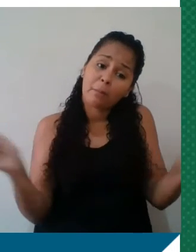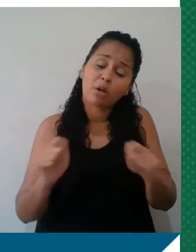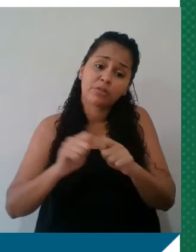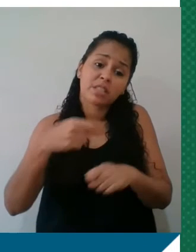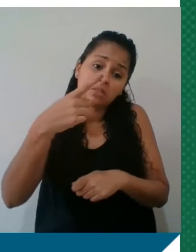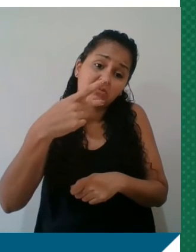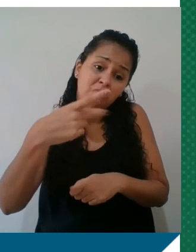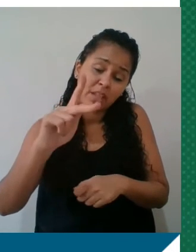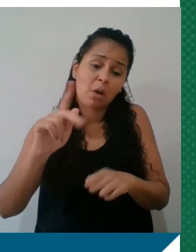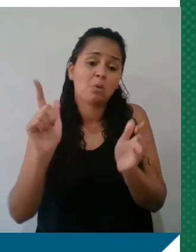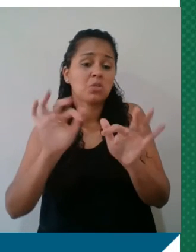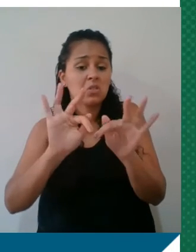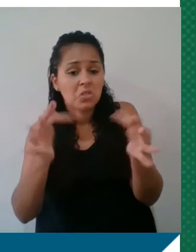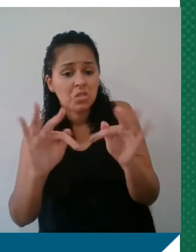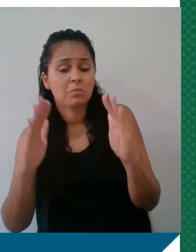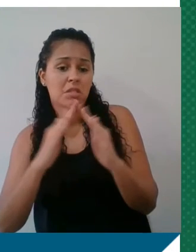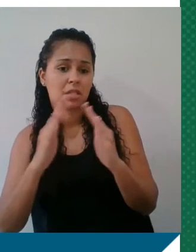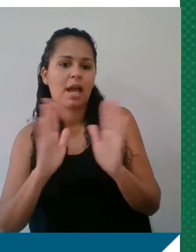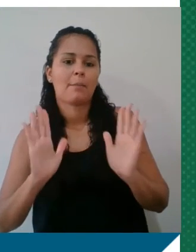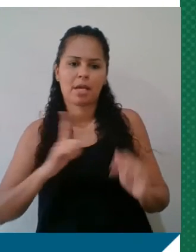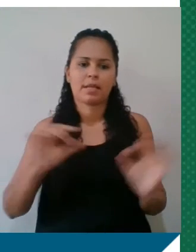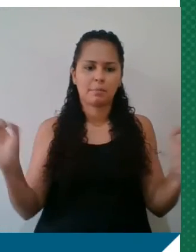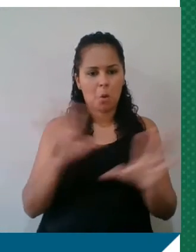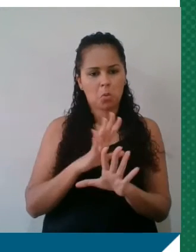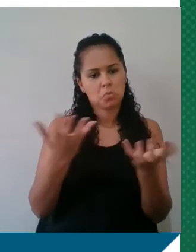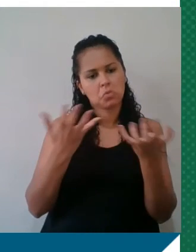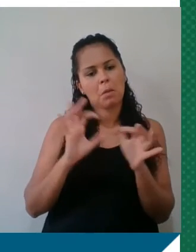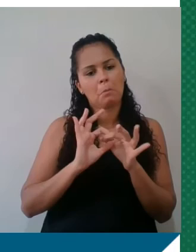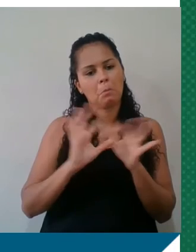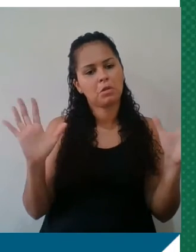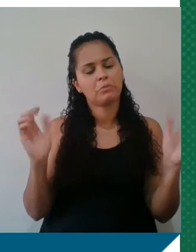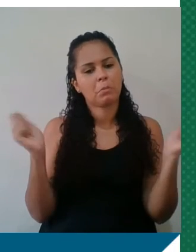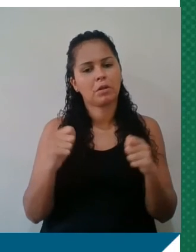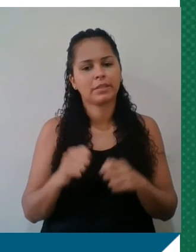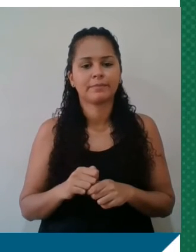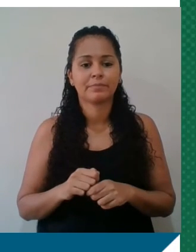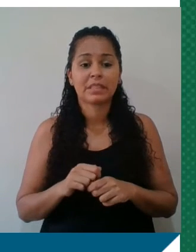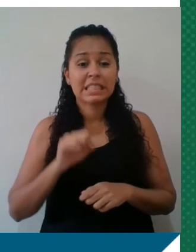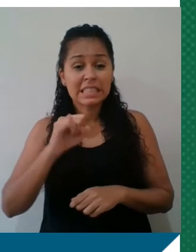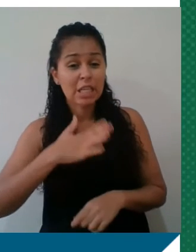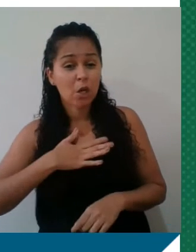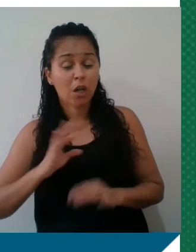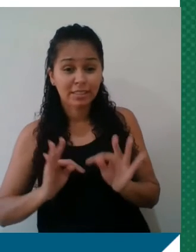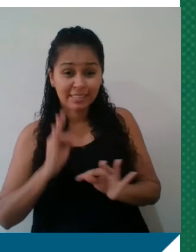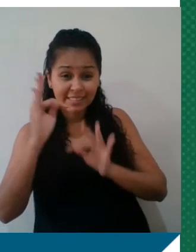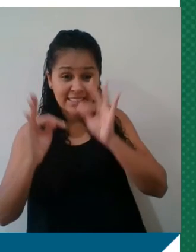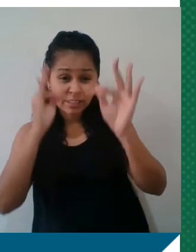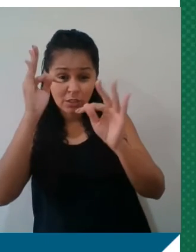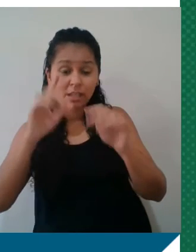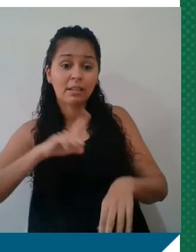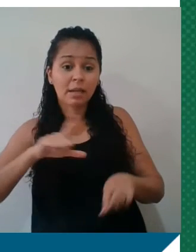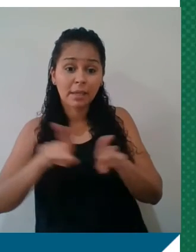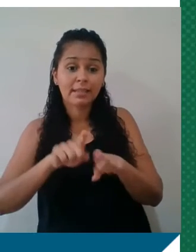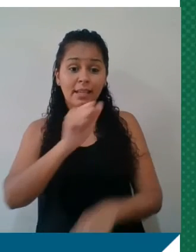faz o cartão. Mas já existem uns cartões prontinhos para fazer esse tipo de coisa. E por último, para quem gosta de coisas de tecnologia, existem também